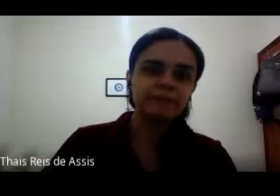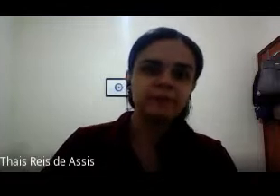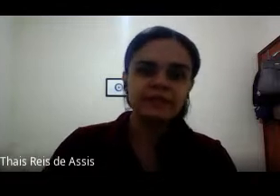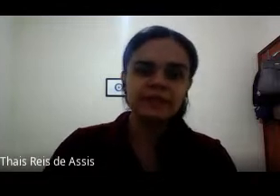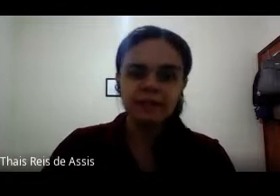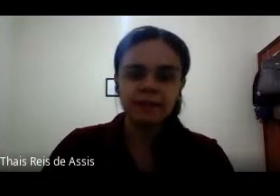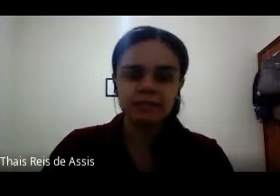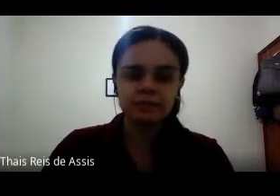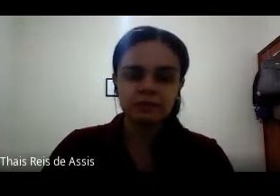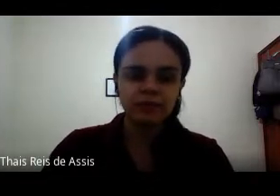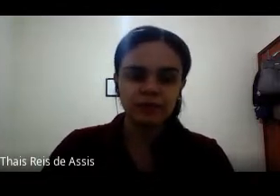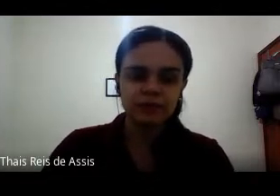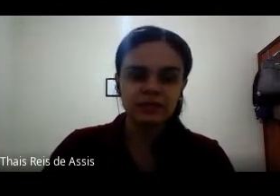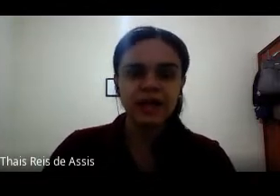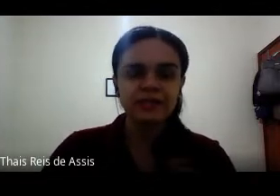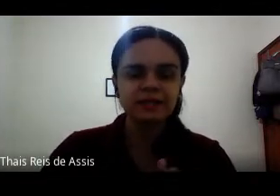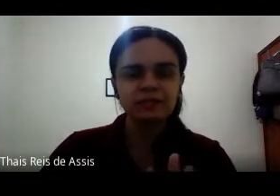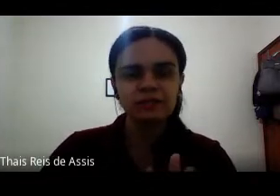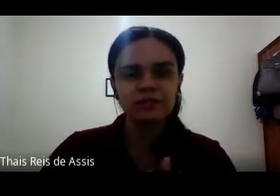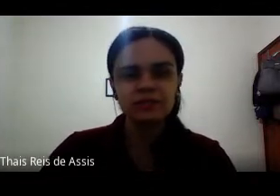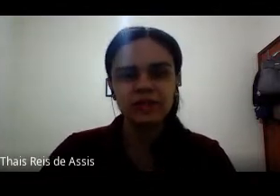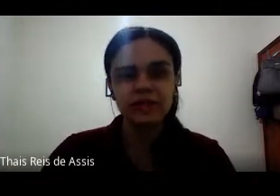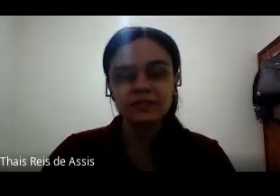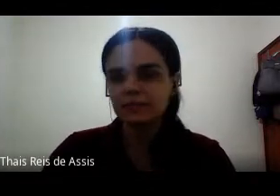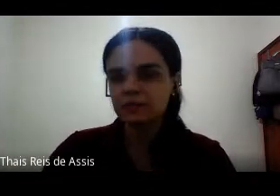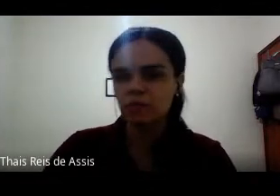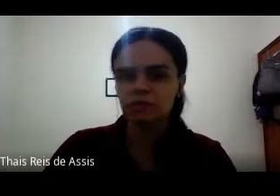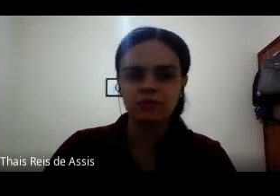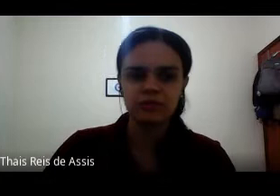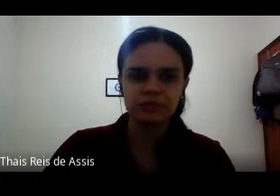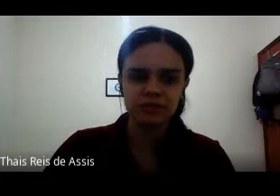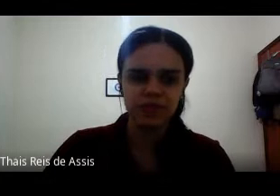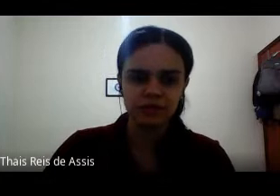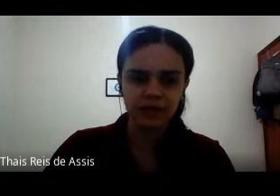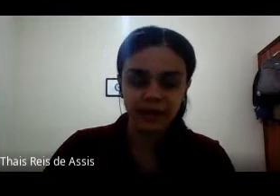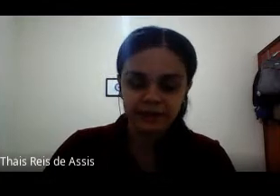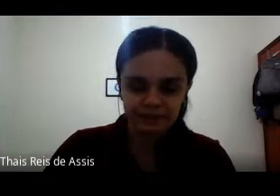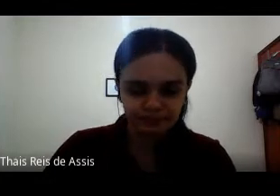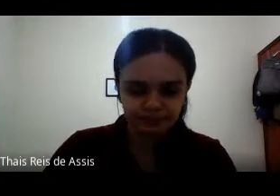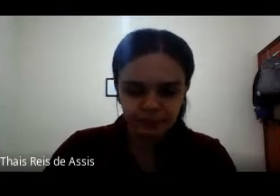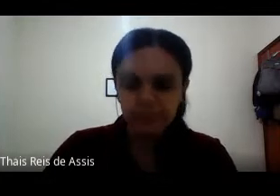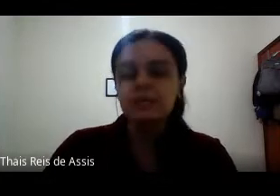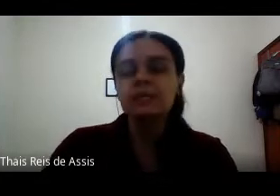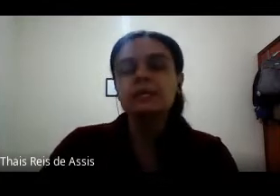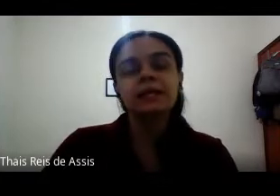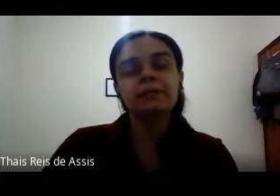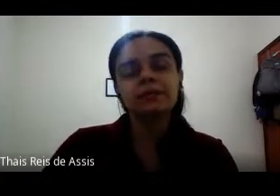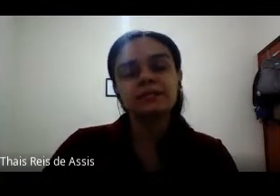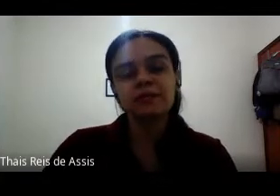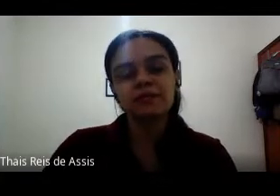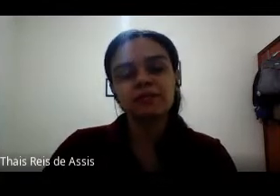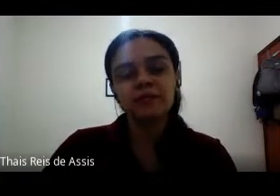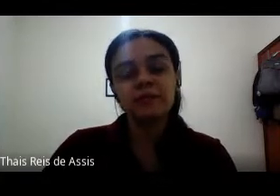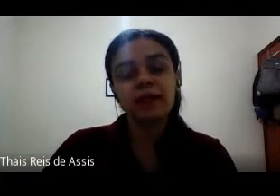para fortalecer mesmo os movimentos sociais, tanto os movimentos sociais amplos como os movimentos sociais locais. E ela tem